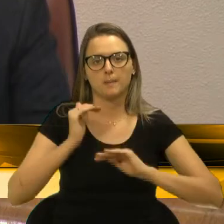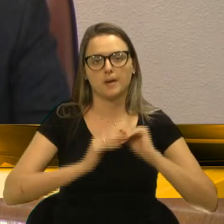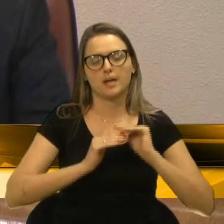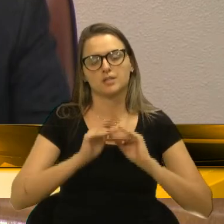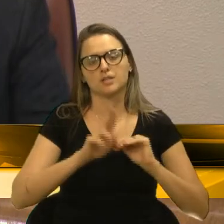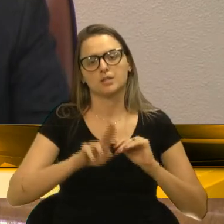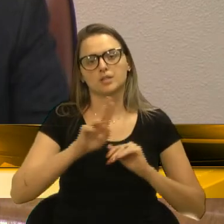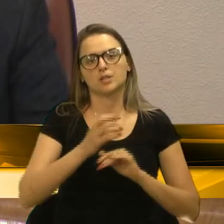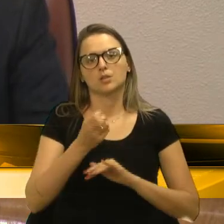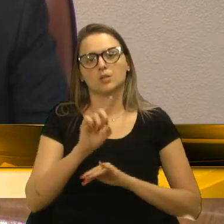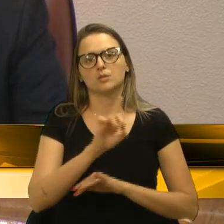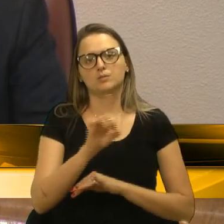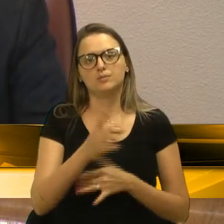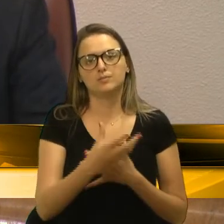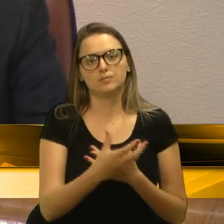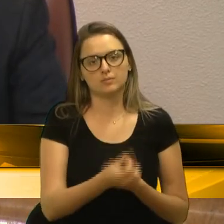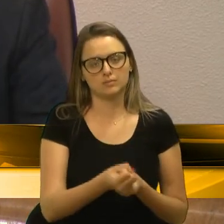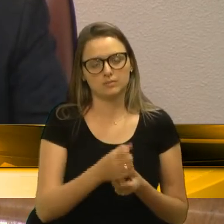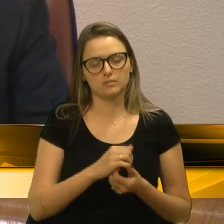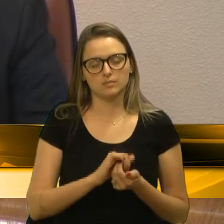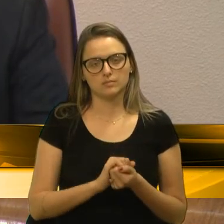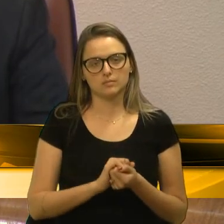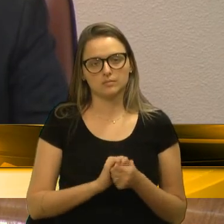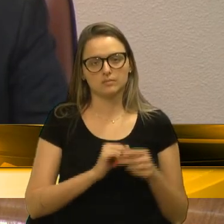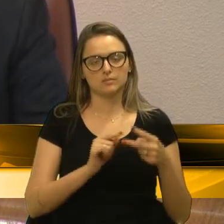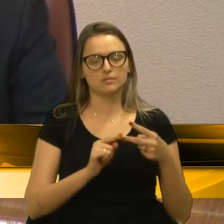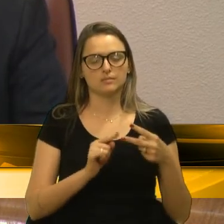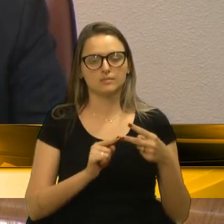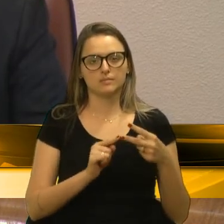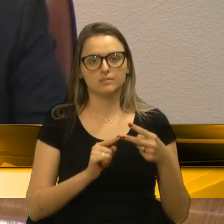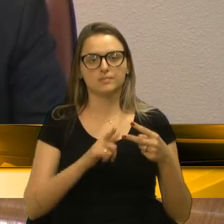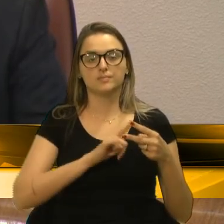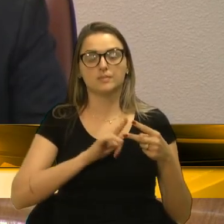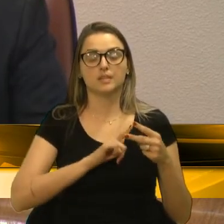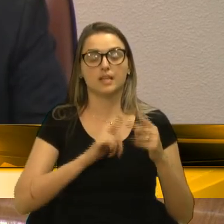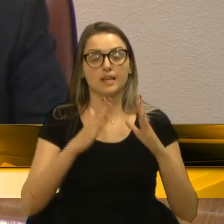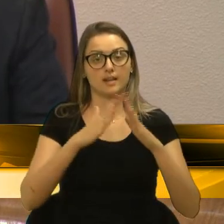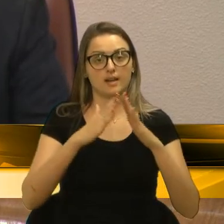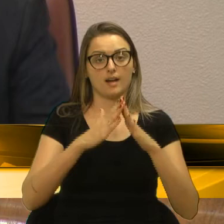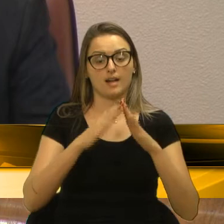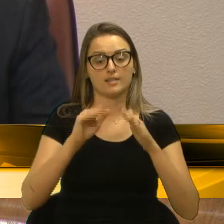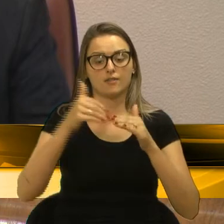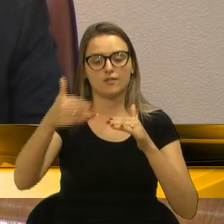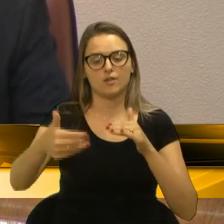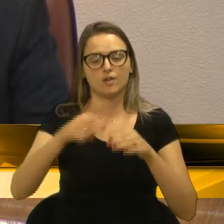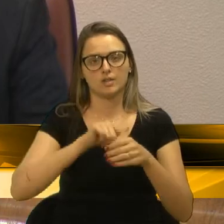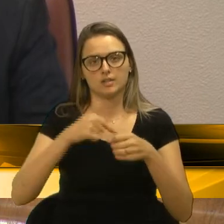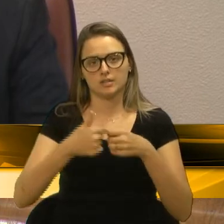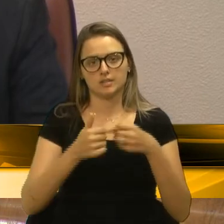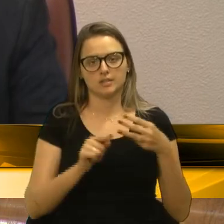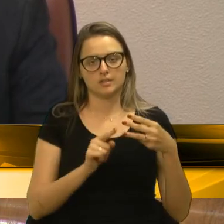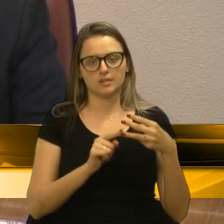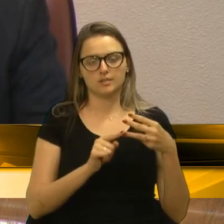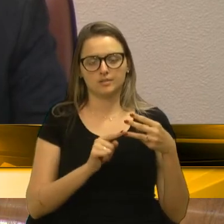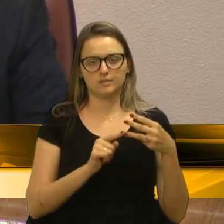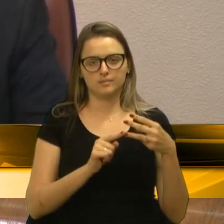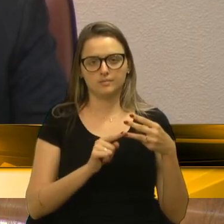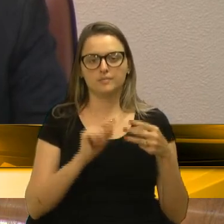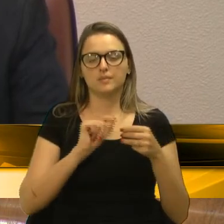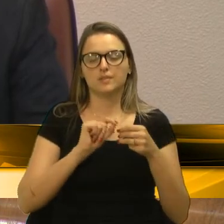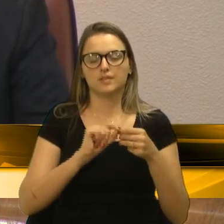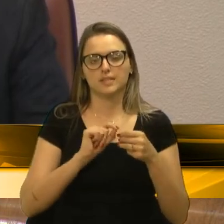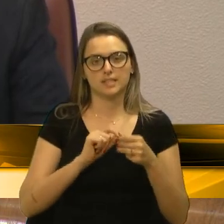corrupção ou de improbidade administrativa. Número 2, fixar residência fora do município. Número 3, proceder de